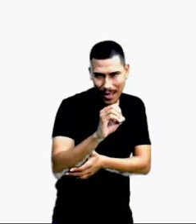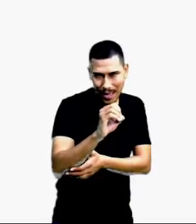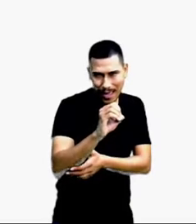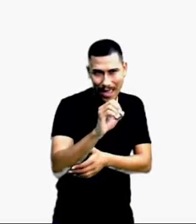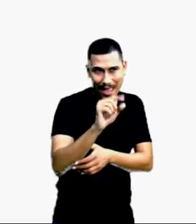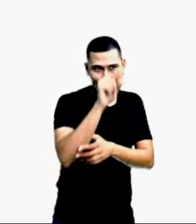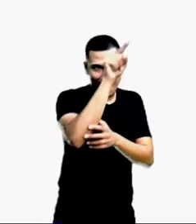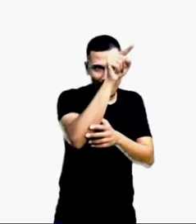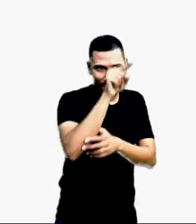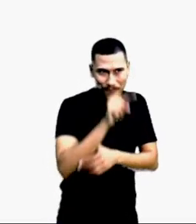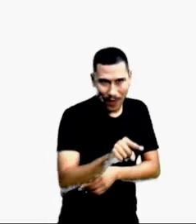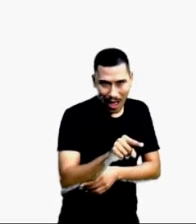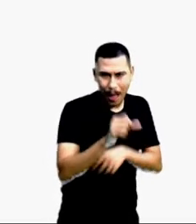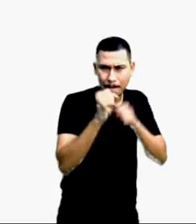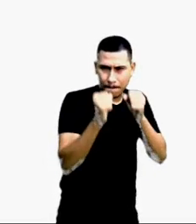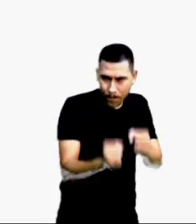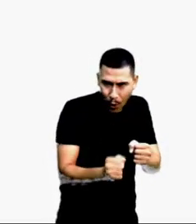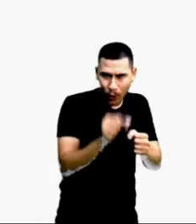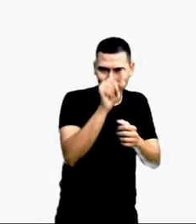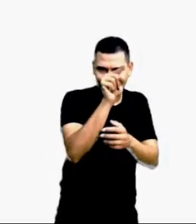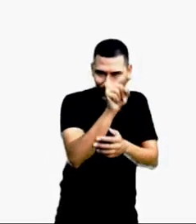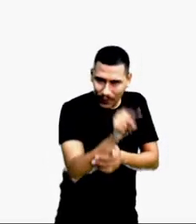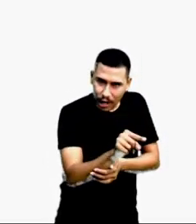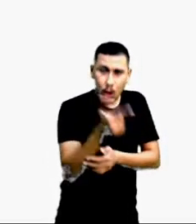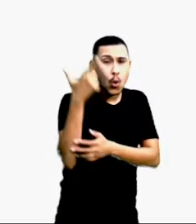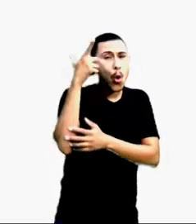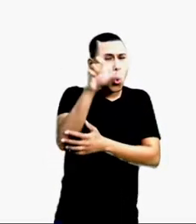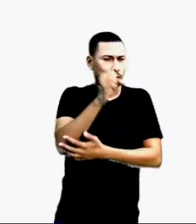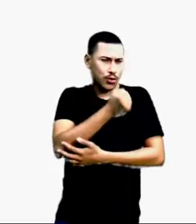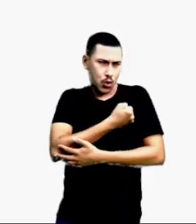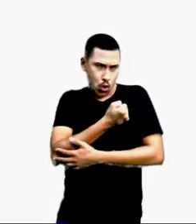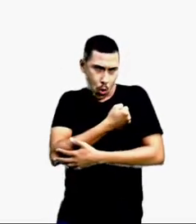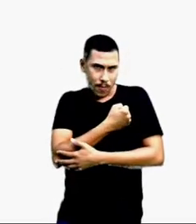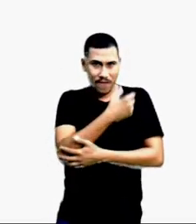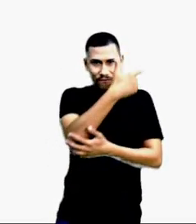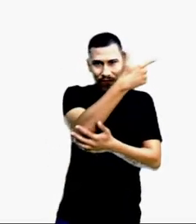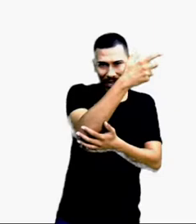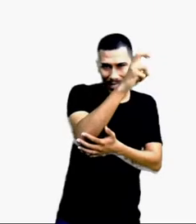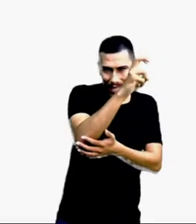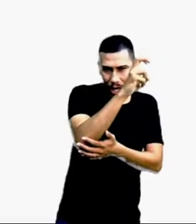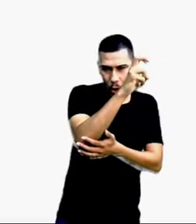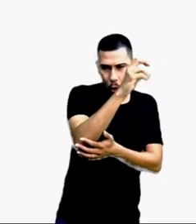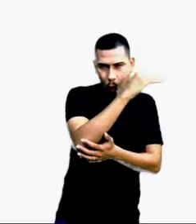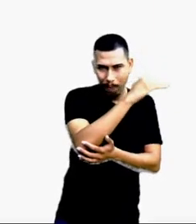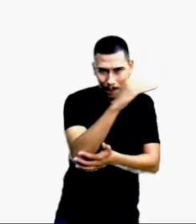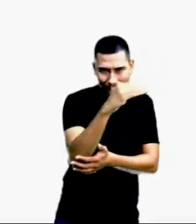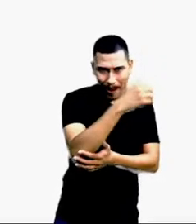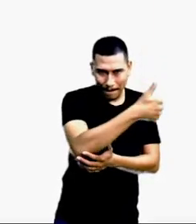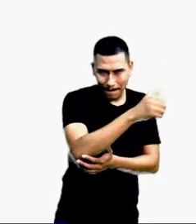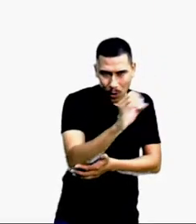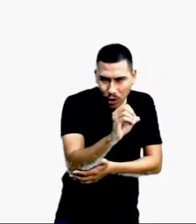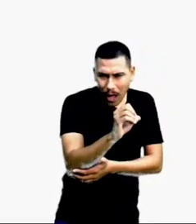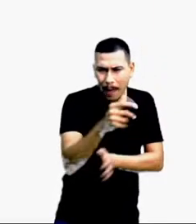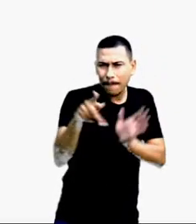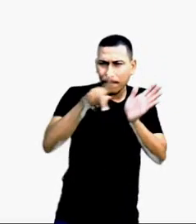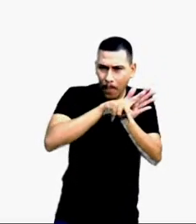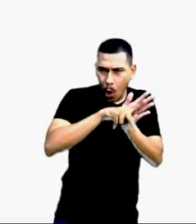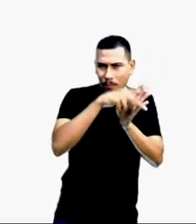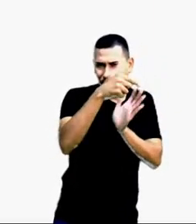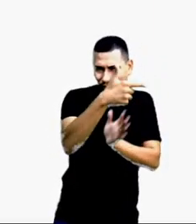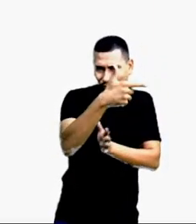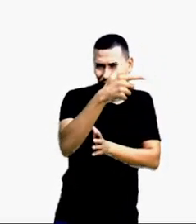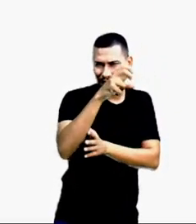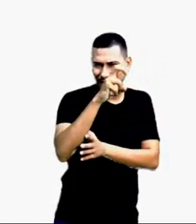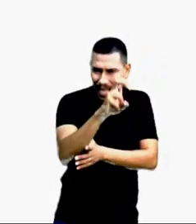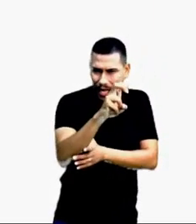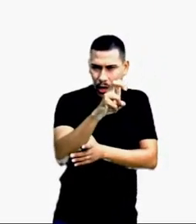são números divisíveis eu posso dividir 25 porcento quanto ou foto 25 e ficará igual